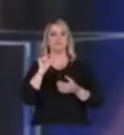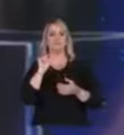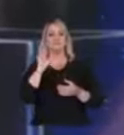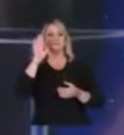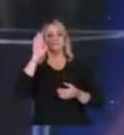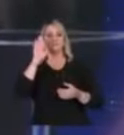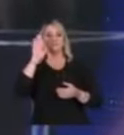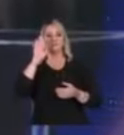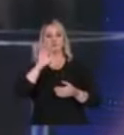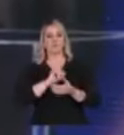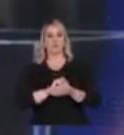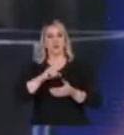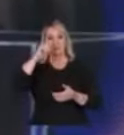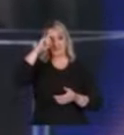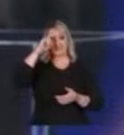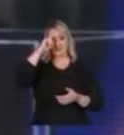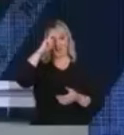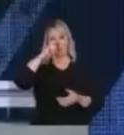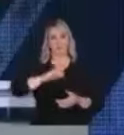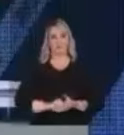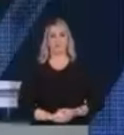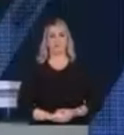candidato Marcelo